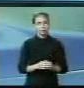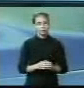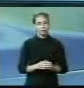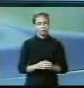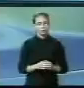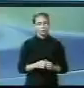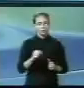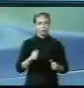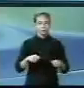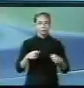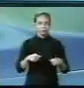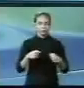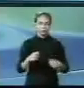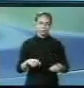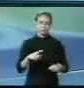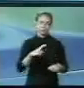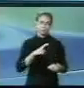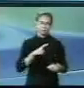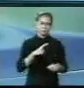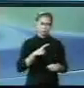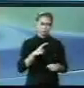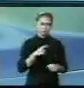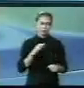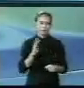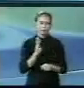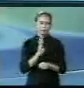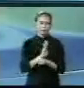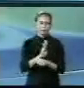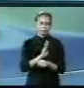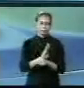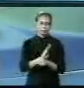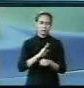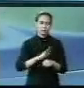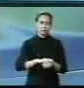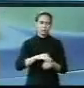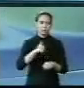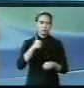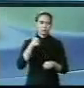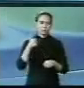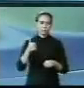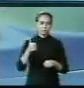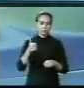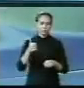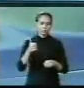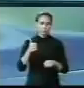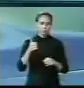gente ter um servidor de proxy, para melhorar o funcionamento da rede,